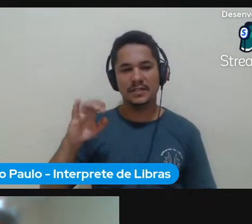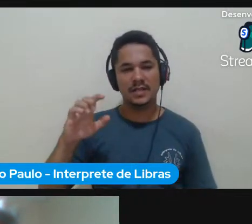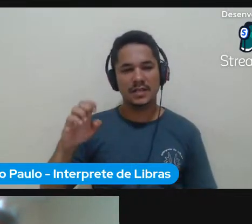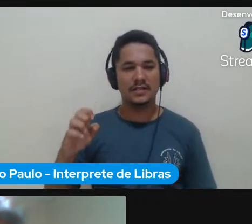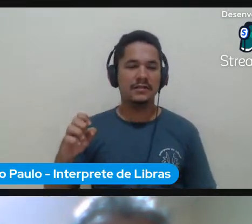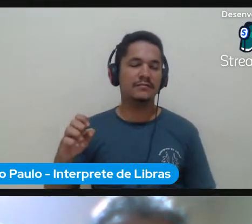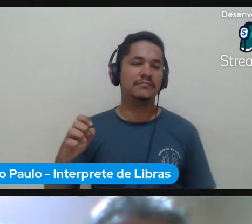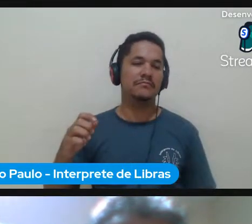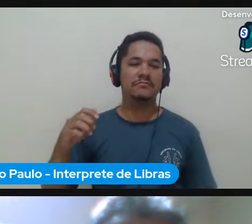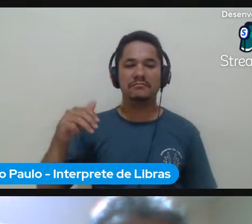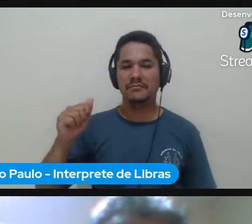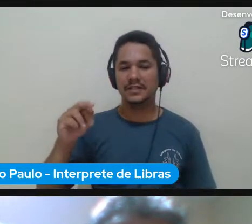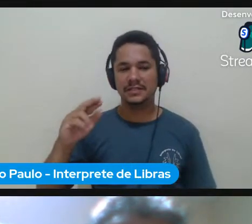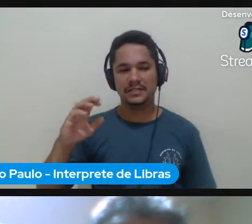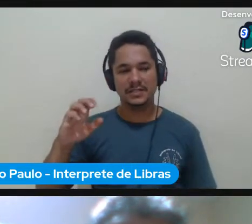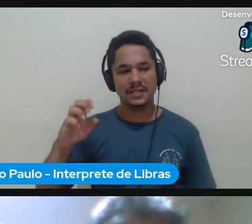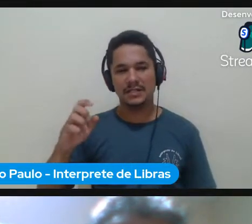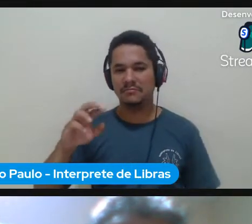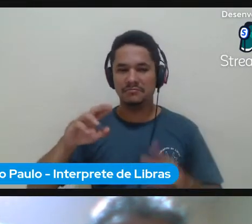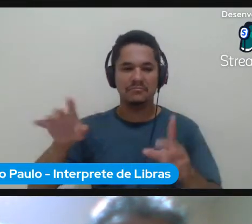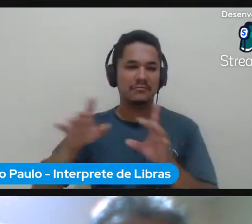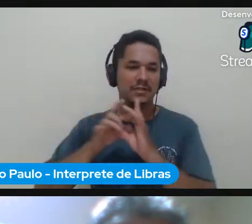fiquem à vontade.